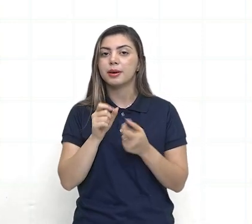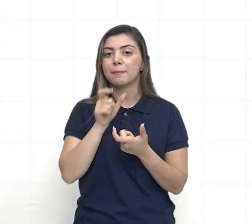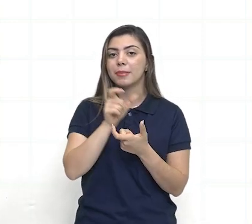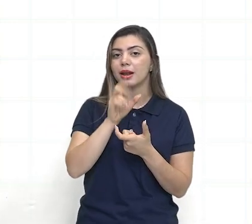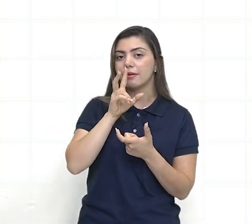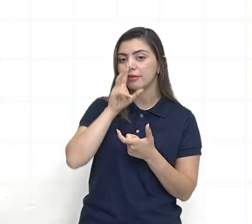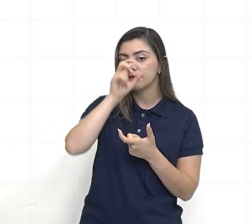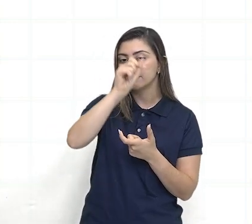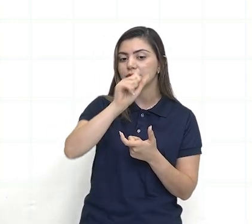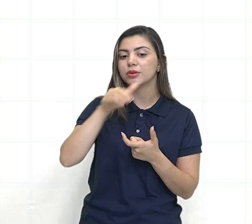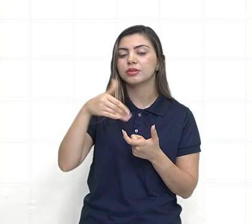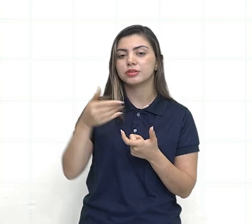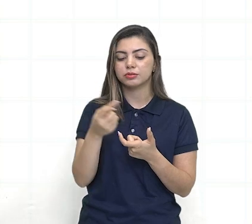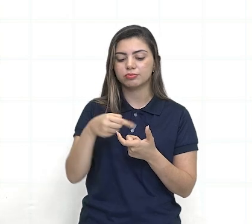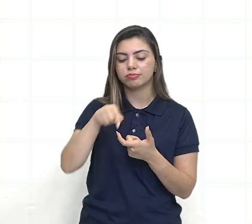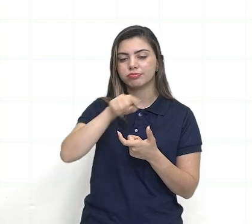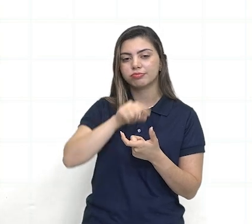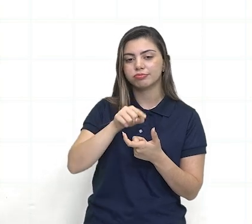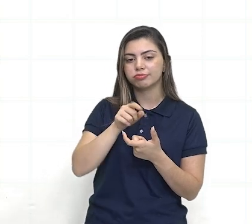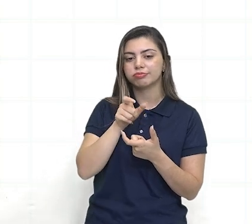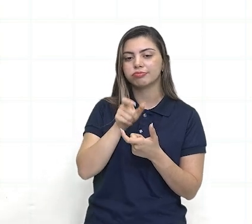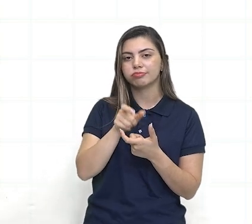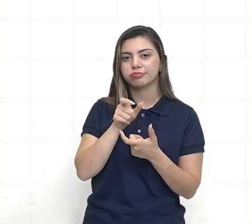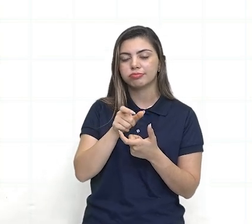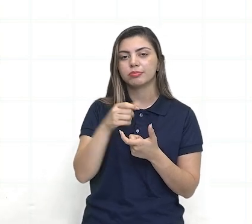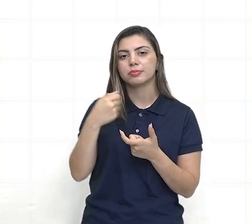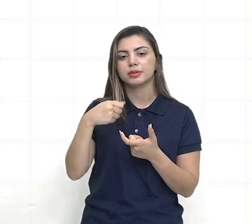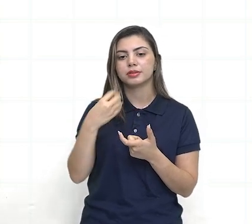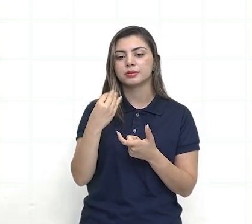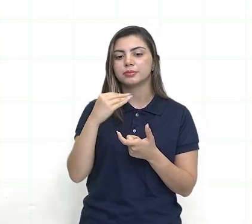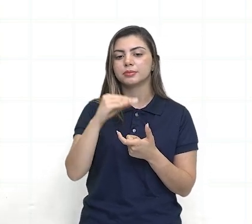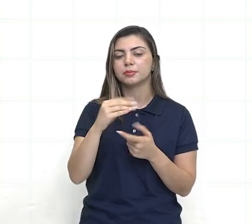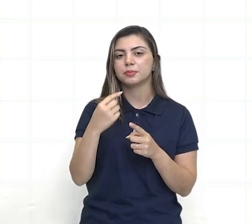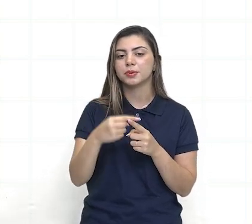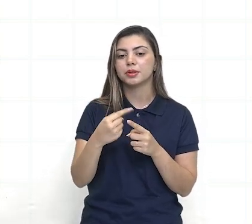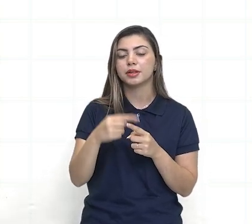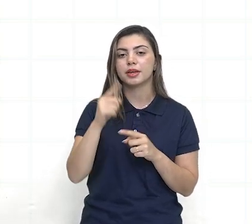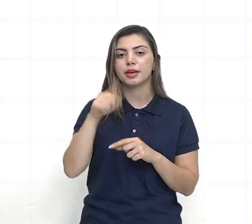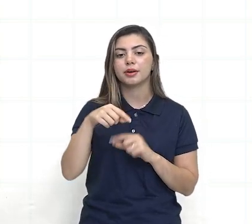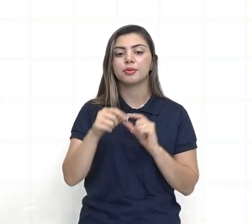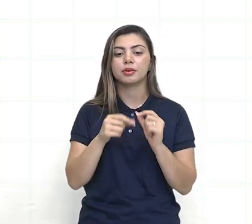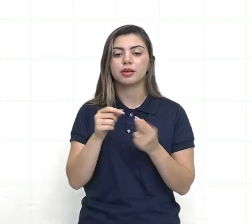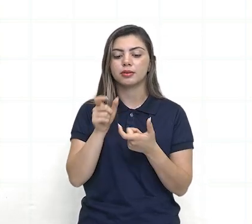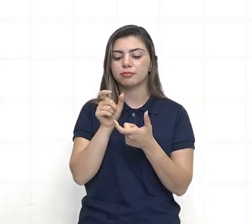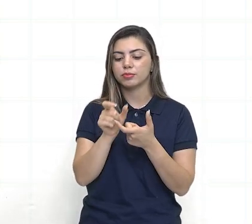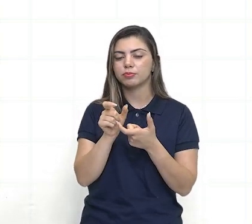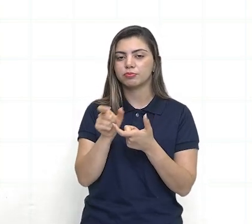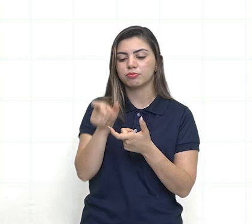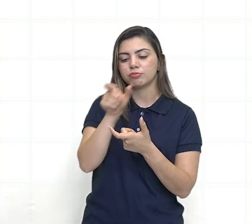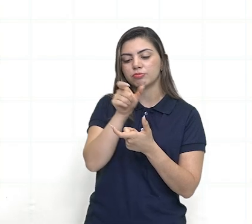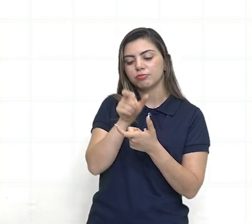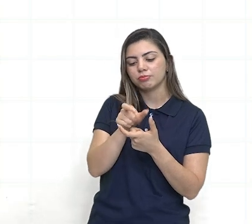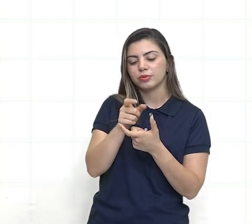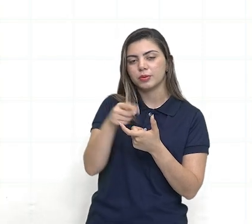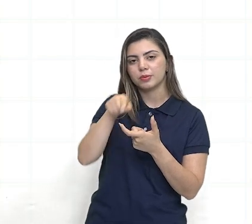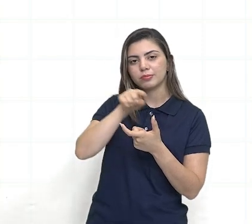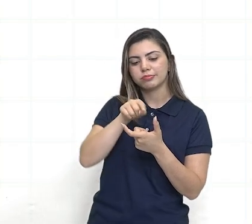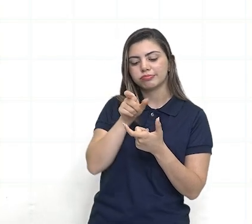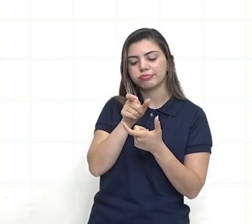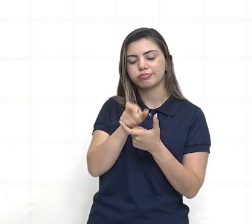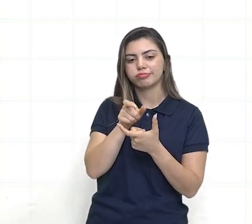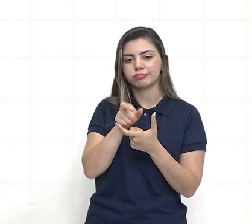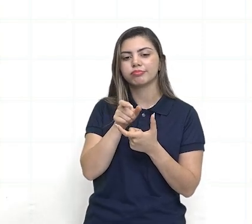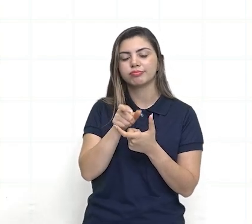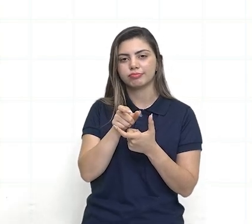uma paroxítona, porque é a penúltima sílaba, tá aqui a última, me, e a